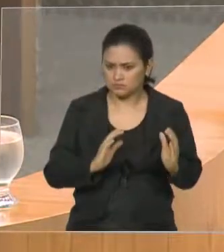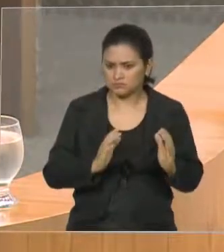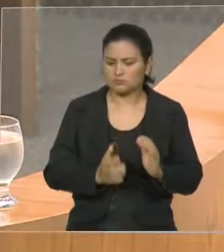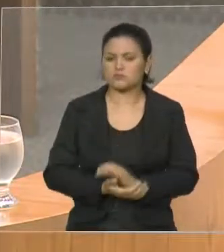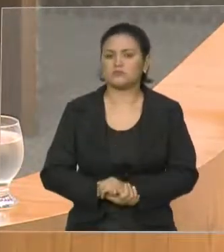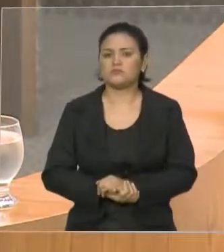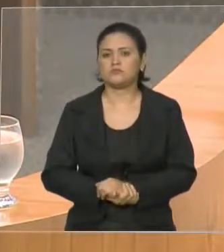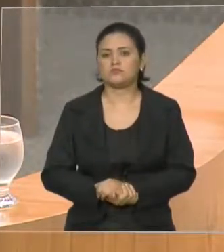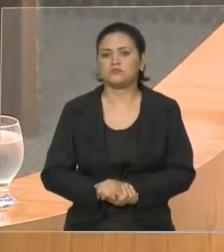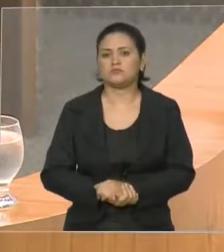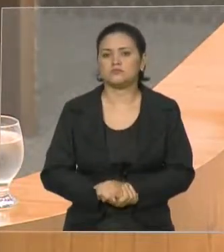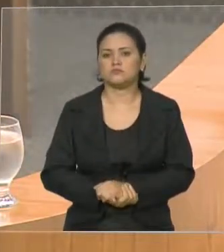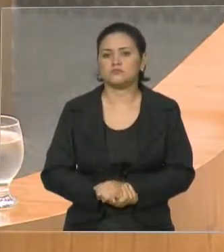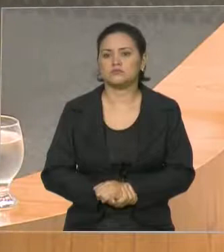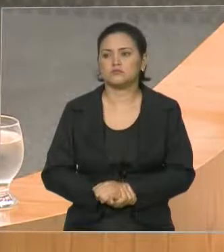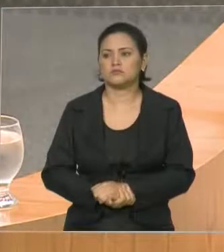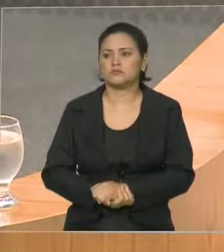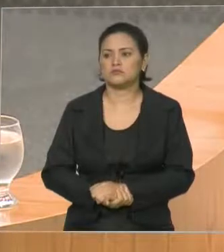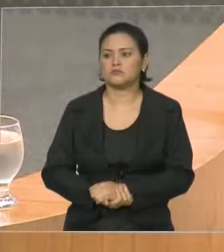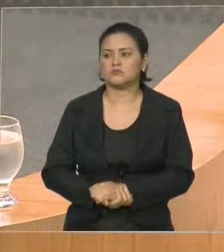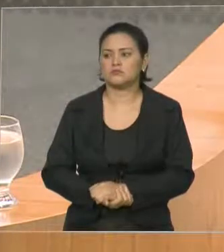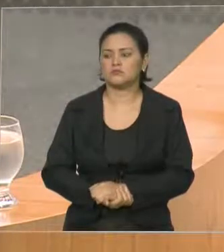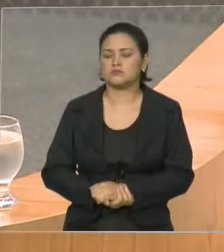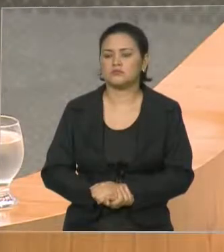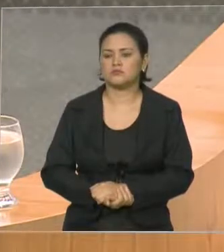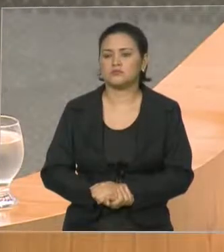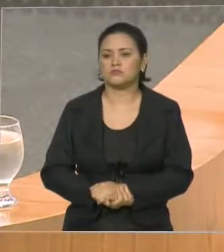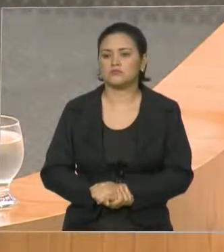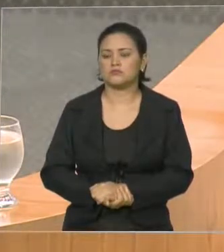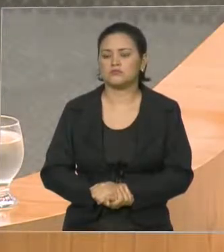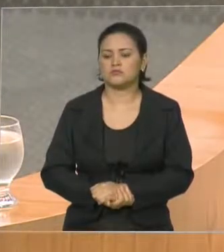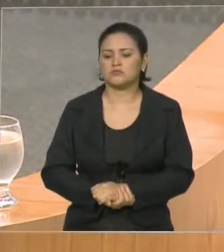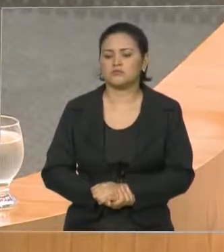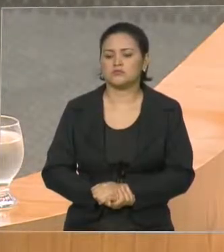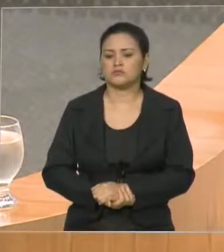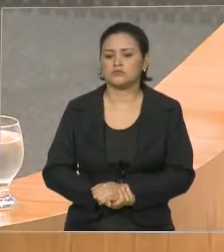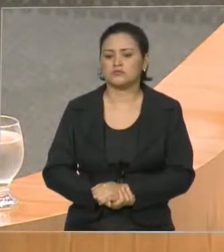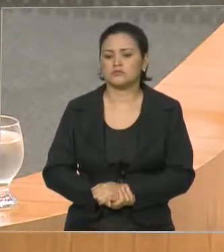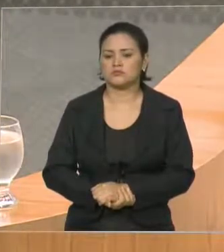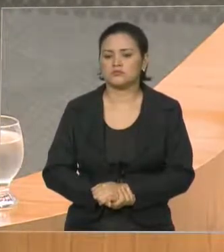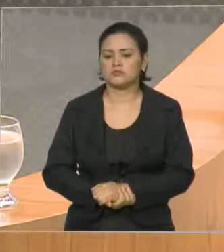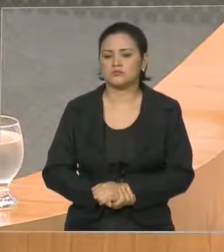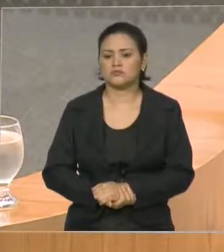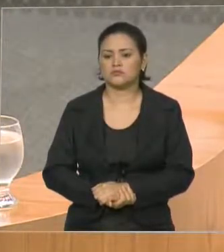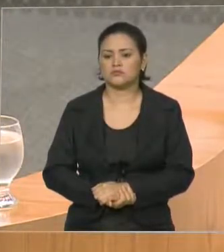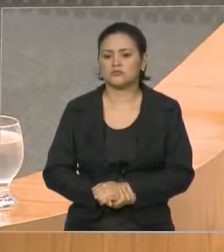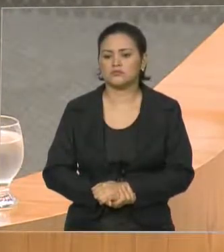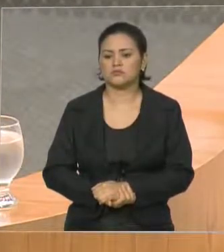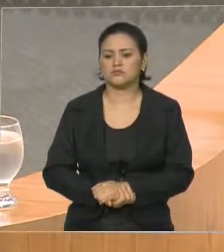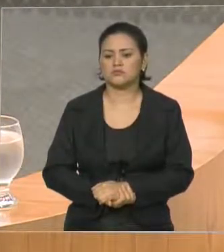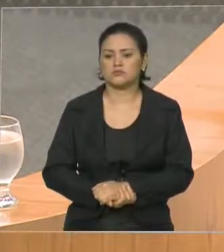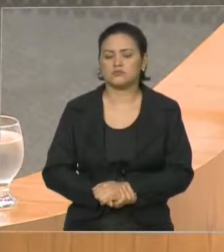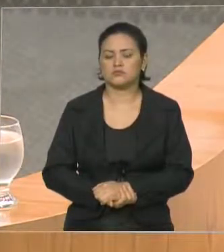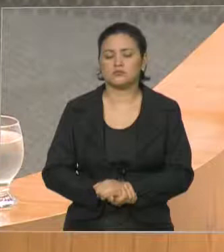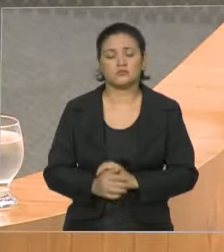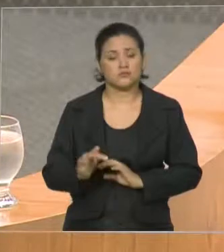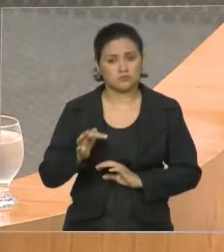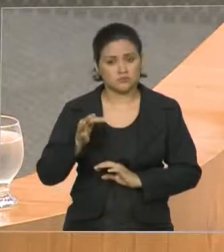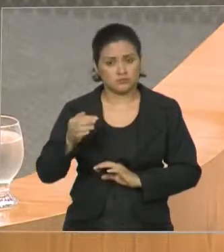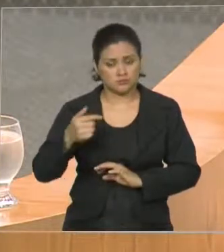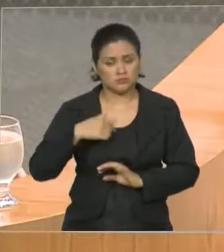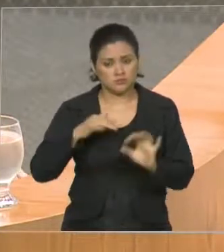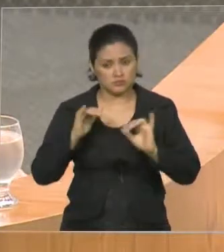aqui. Mas, enfim, vou tratar desse assunto num outro momento, muito embora não tenha procuração de nenhum deles, não